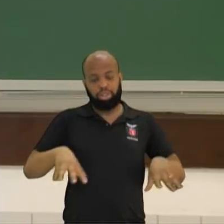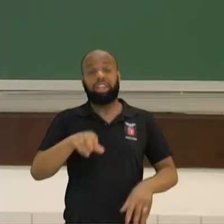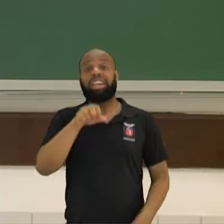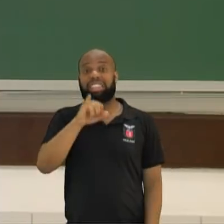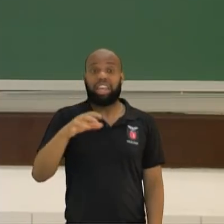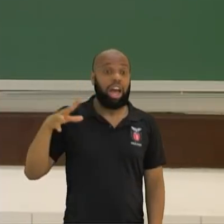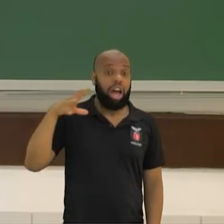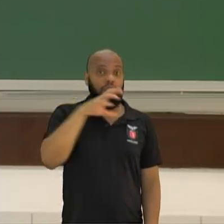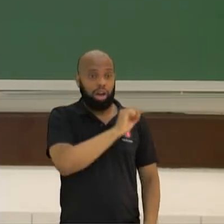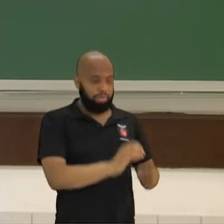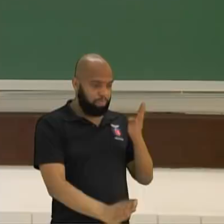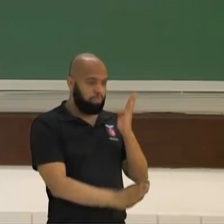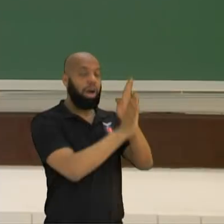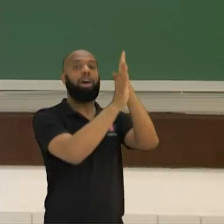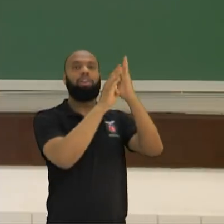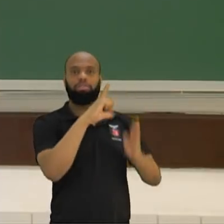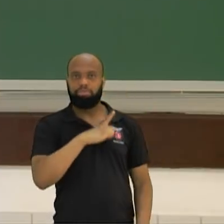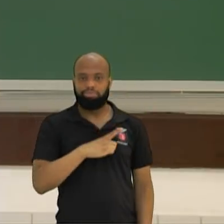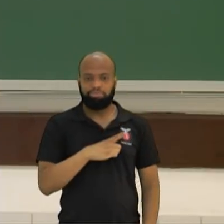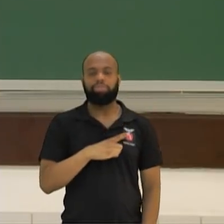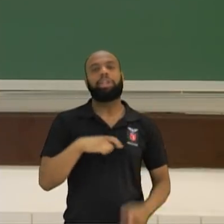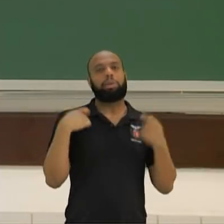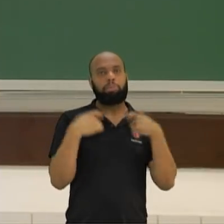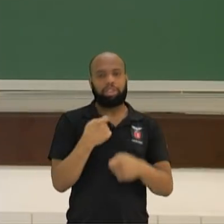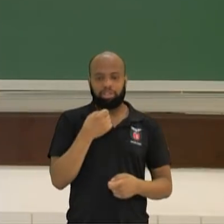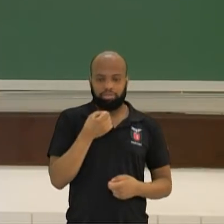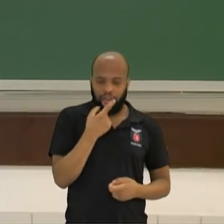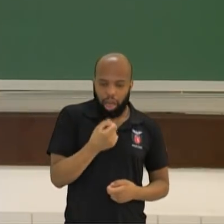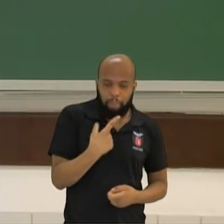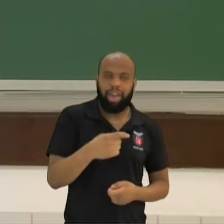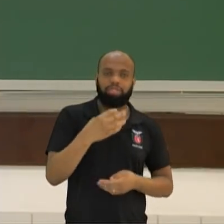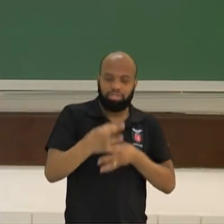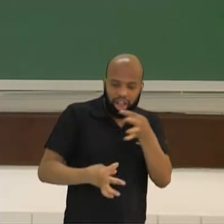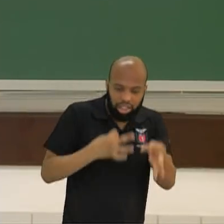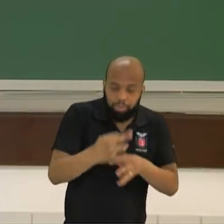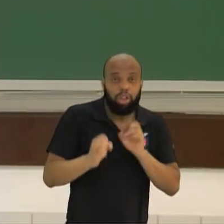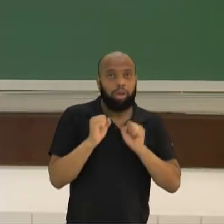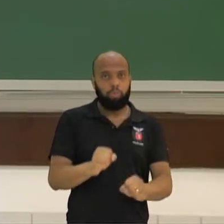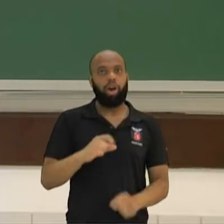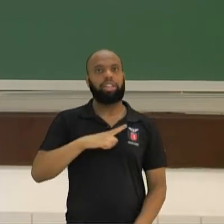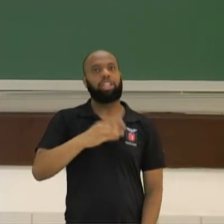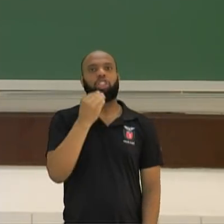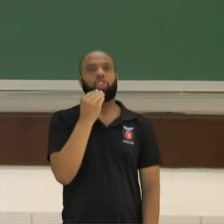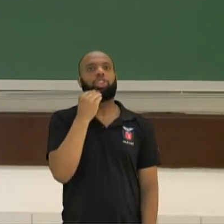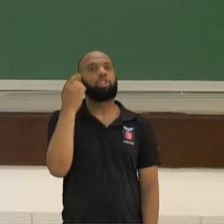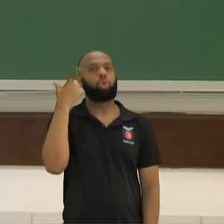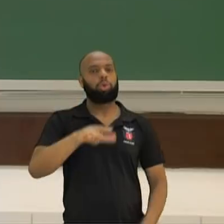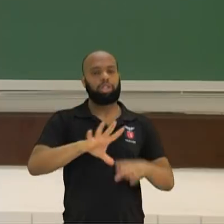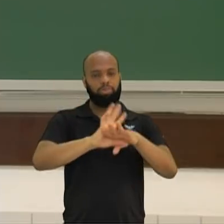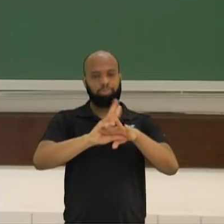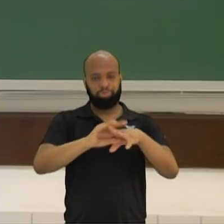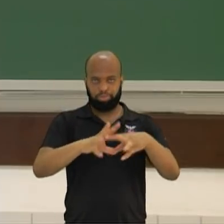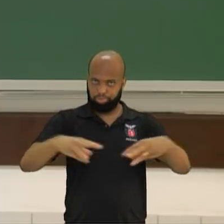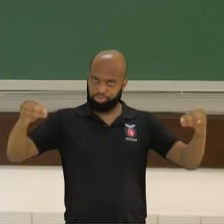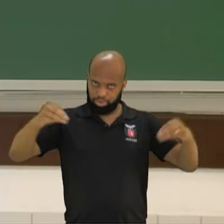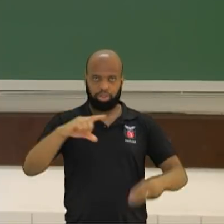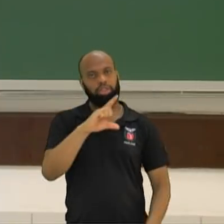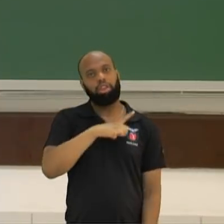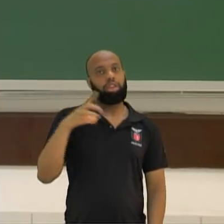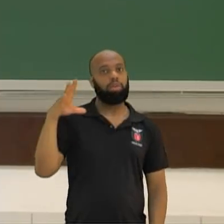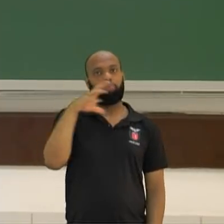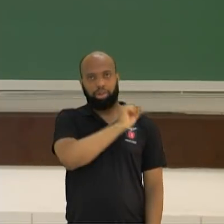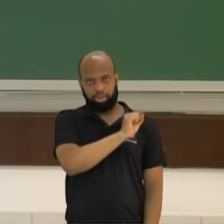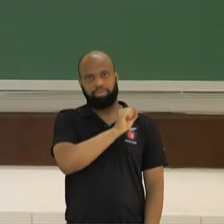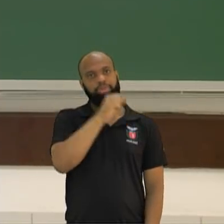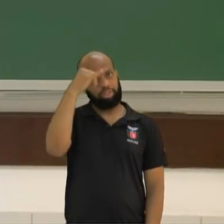cedo for feito esse diagnóstico, né, o tratamento, mais chances da pessoa ficar curada, né, logo